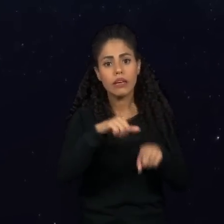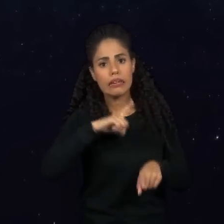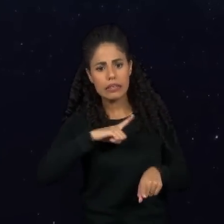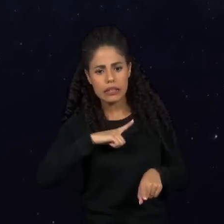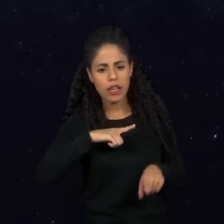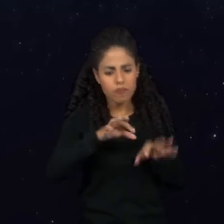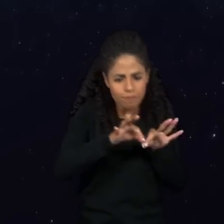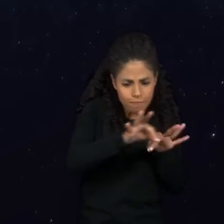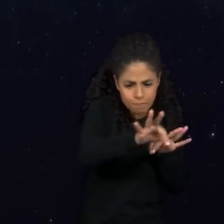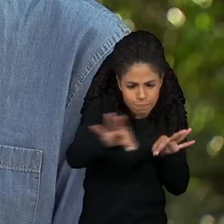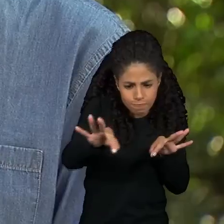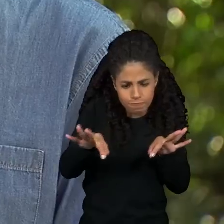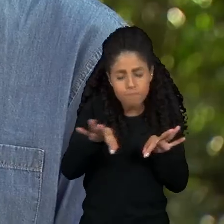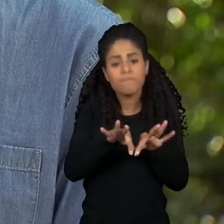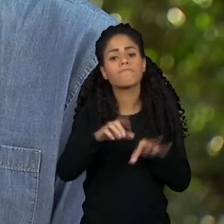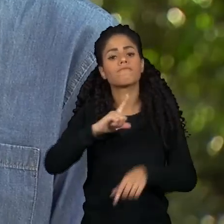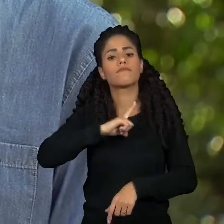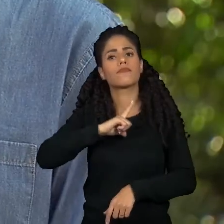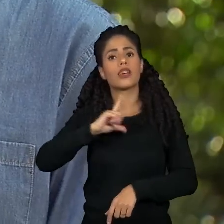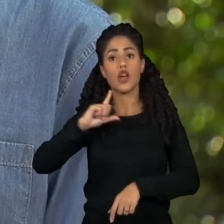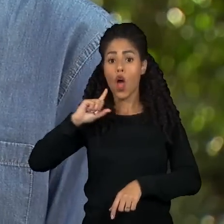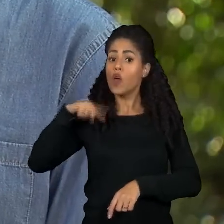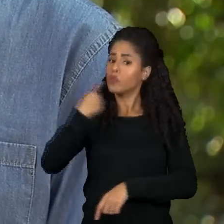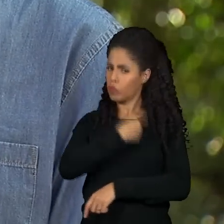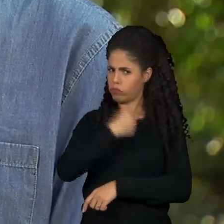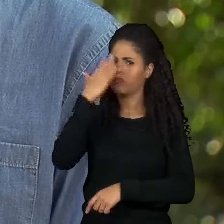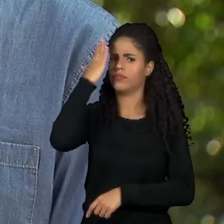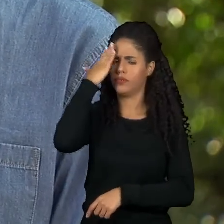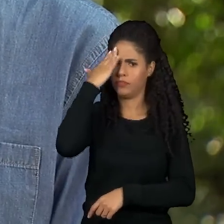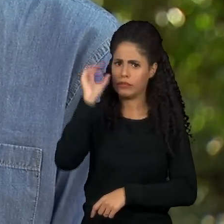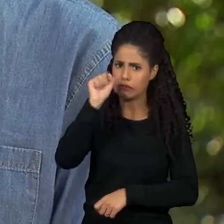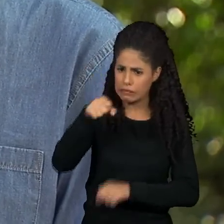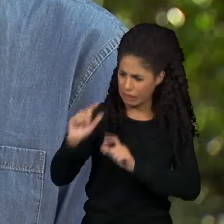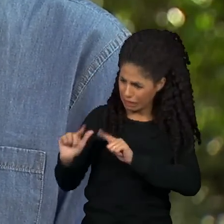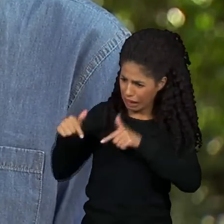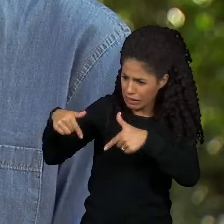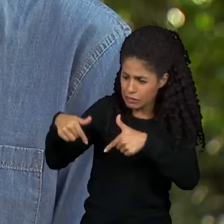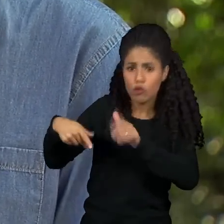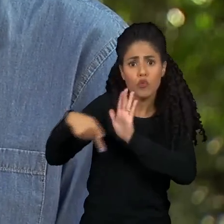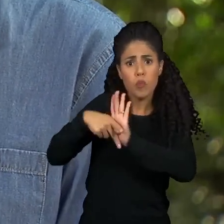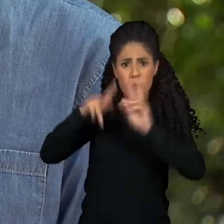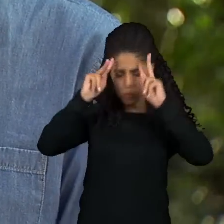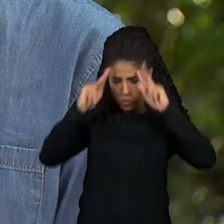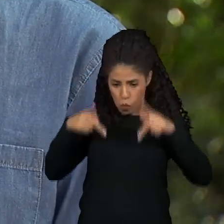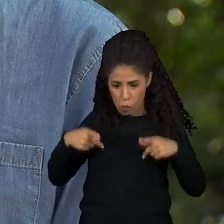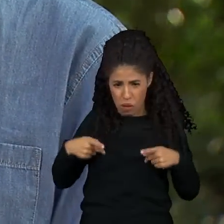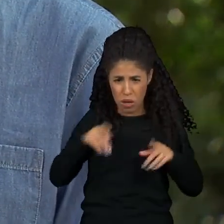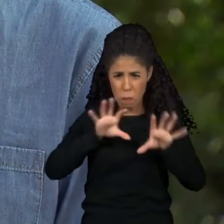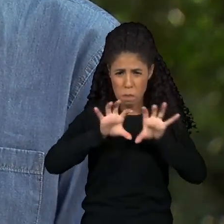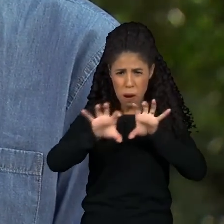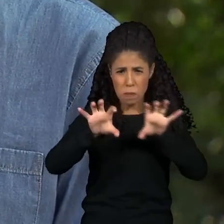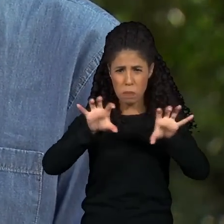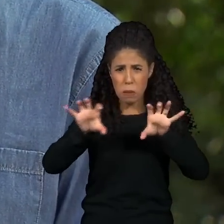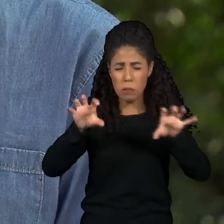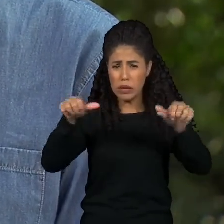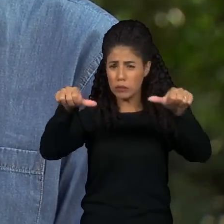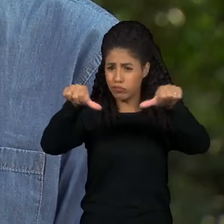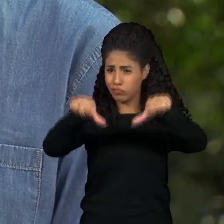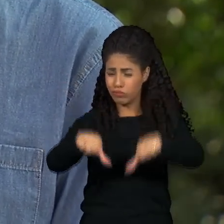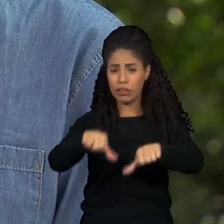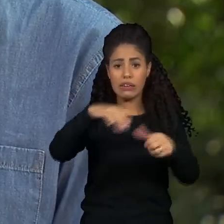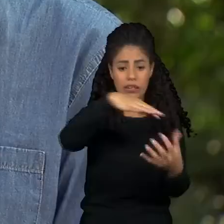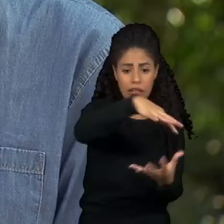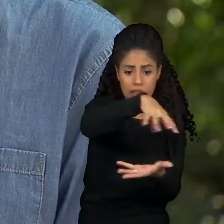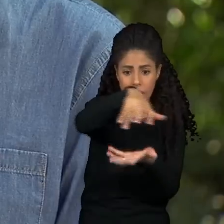marcadores da ação do homem. Nós sabemos claramente que a ação humana está influenciando vários aspectos da Terra, né,